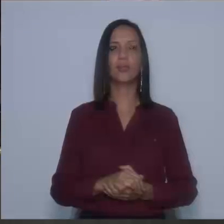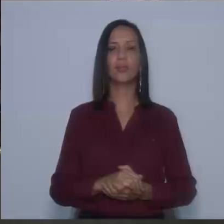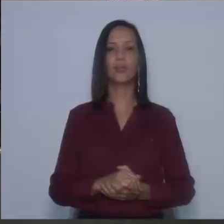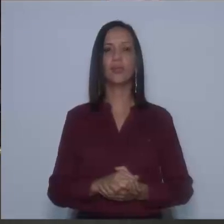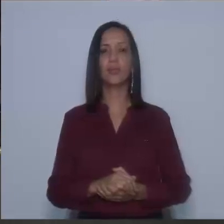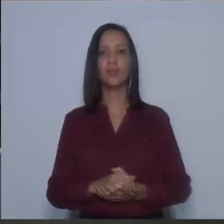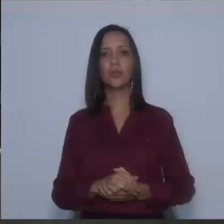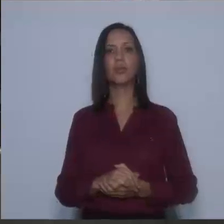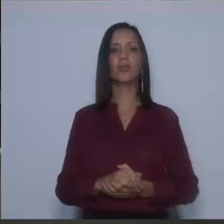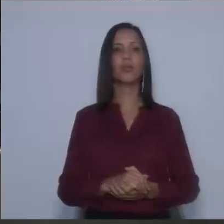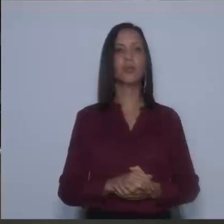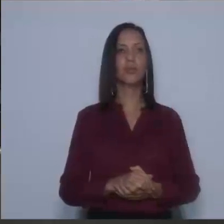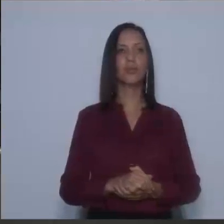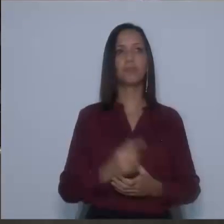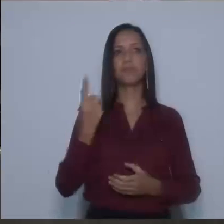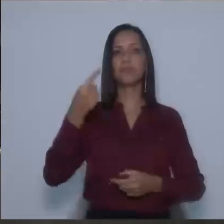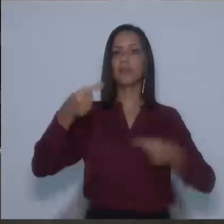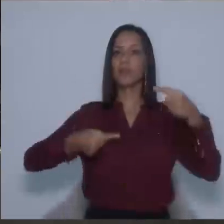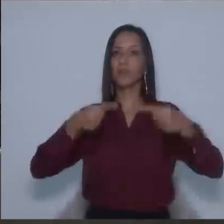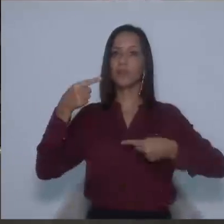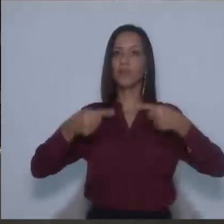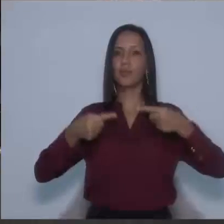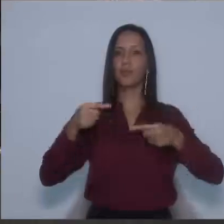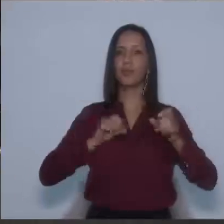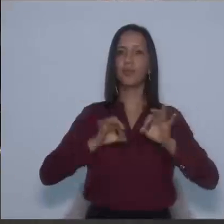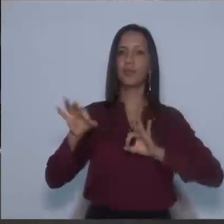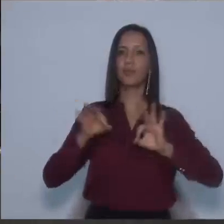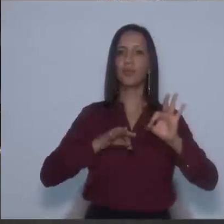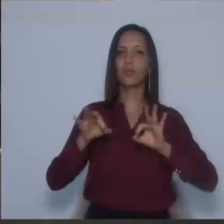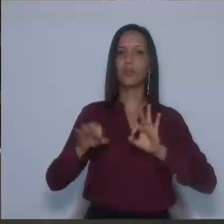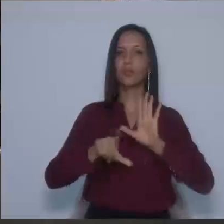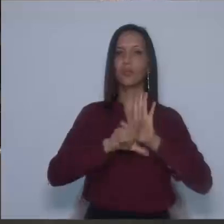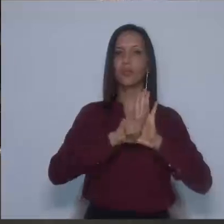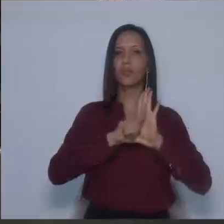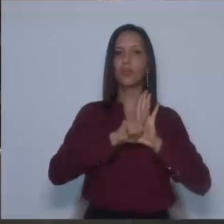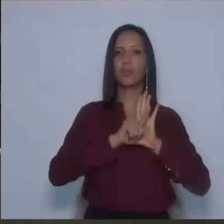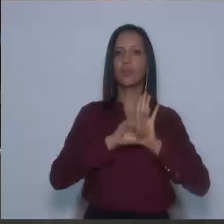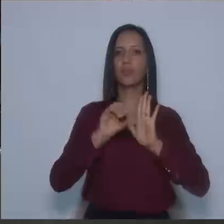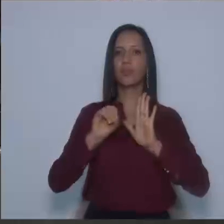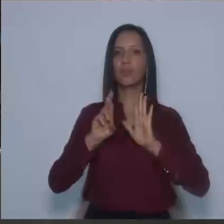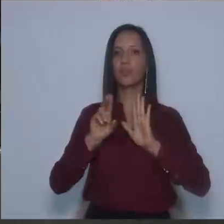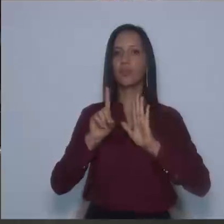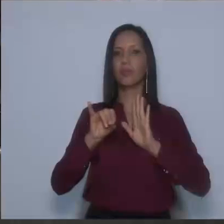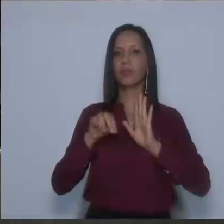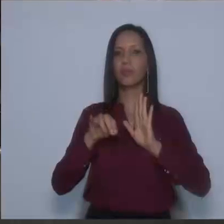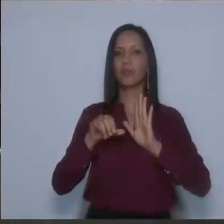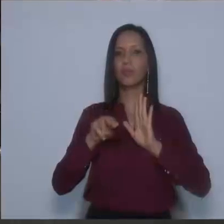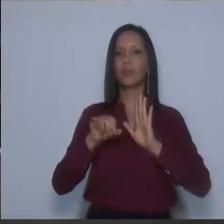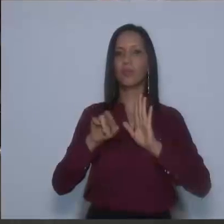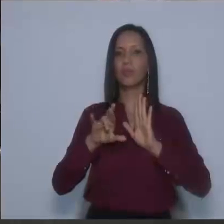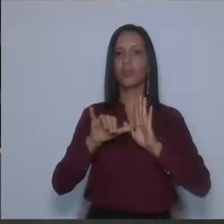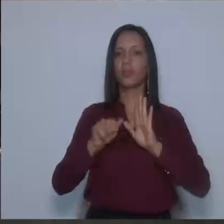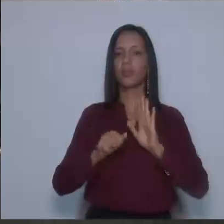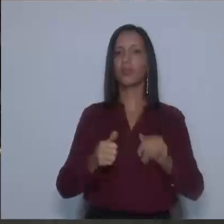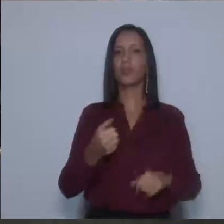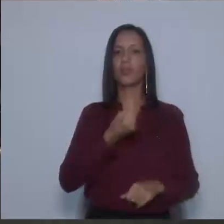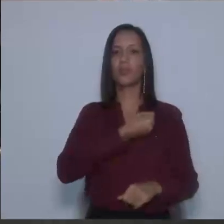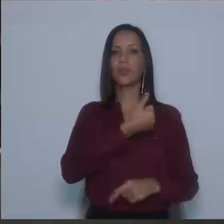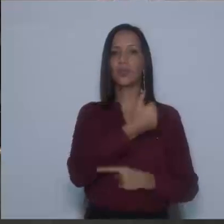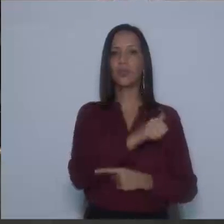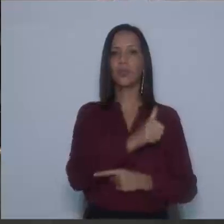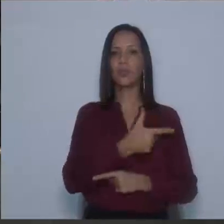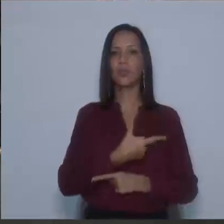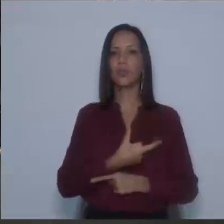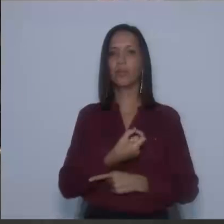Está em primeira discussão o projeto de lei ordinária número 11/2019.